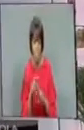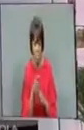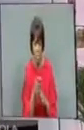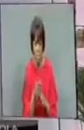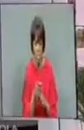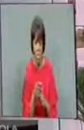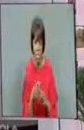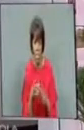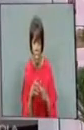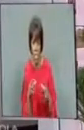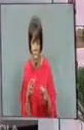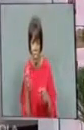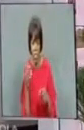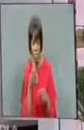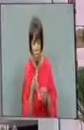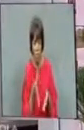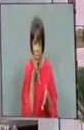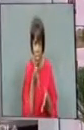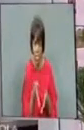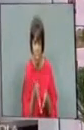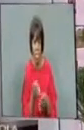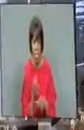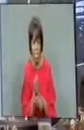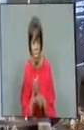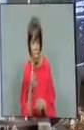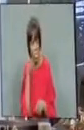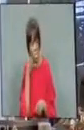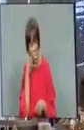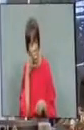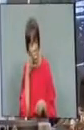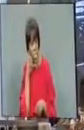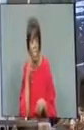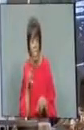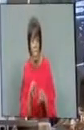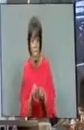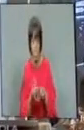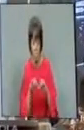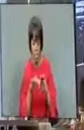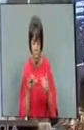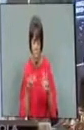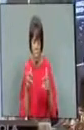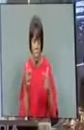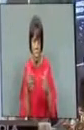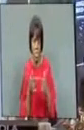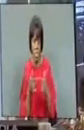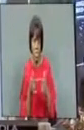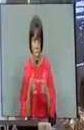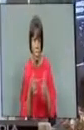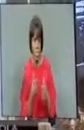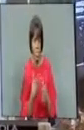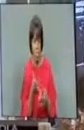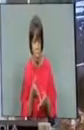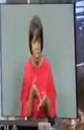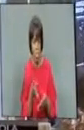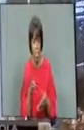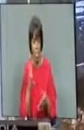da internet. Temos apenas a Angola Telecom, como é estatal, e depois temos aqui 3 startups, das mentes brilhantes, que